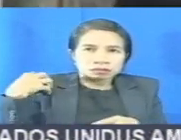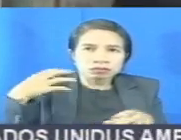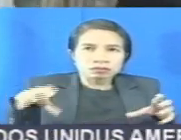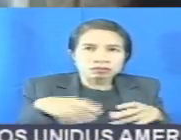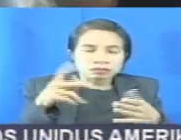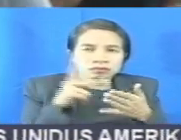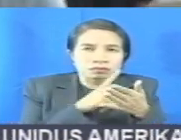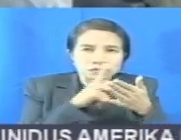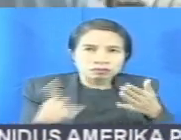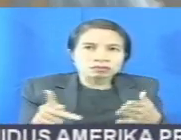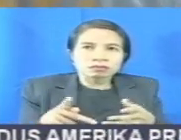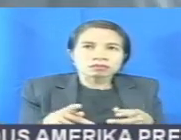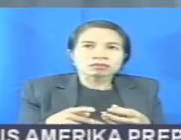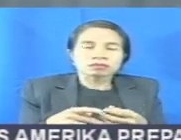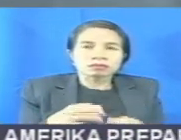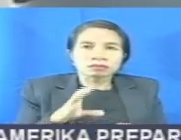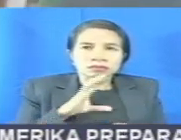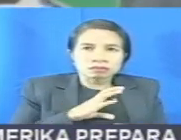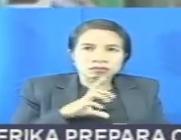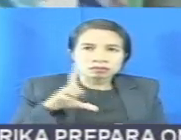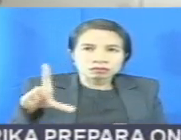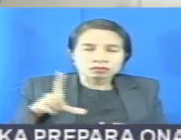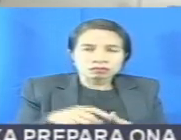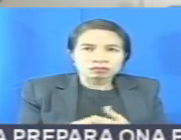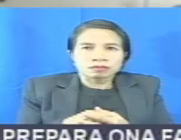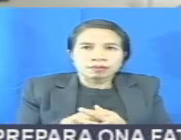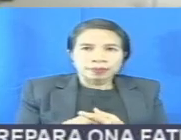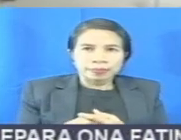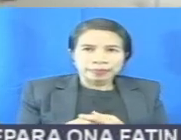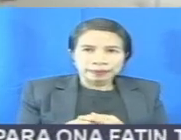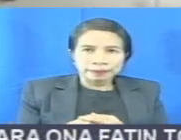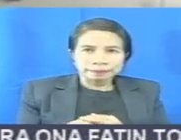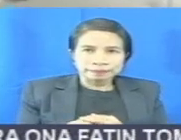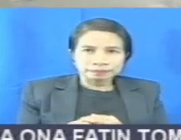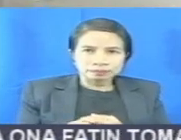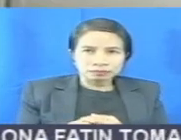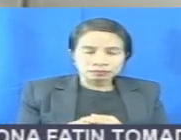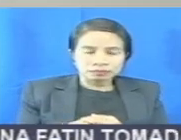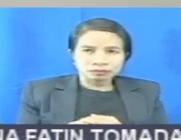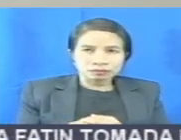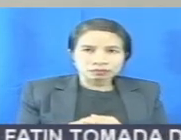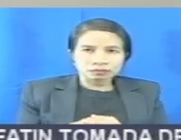Serviço de Investigação Criminal Caicoli Dili. Cristóvão Silva, Jerônimo Mauno Bartatelli.